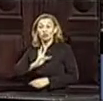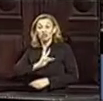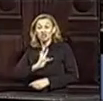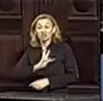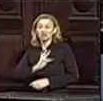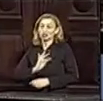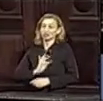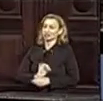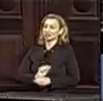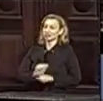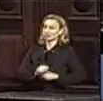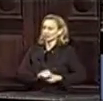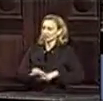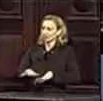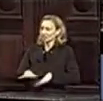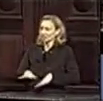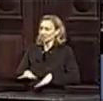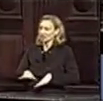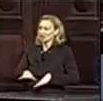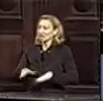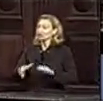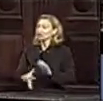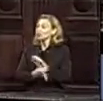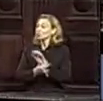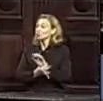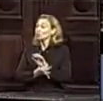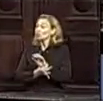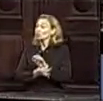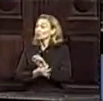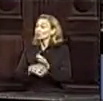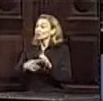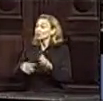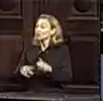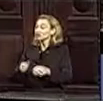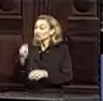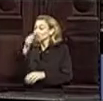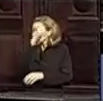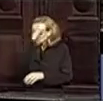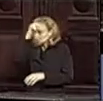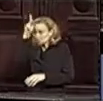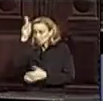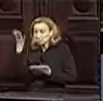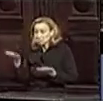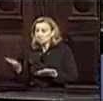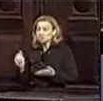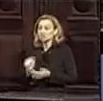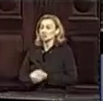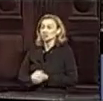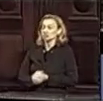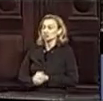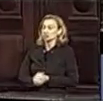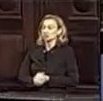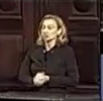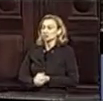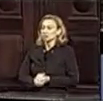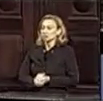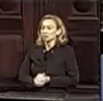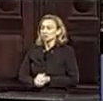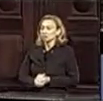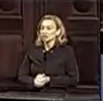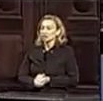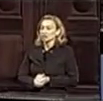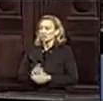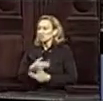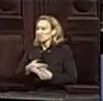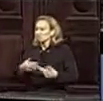à segurança pública, não a presença das Forças Armadas supostamente apoiando, através de operações